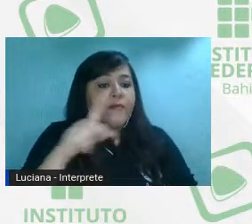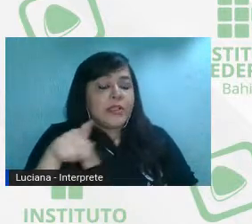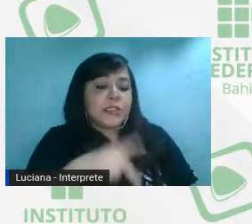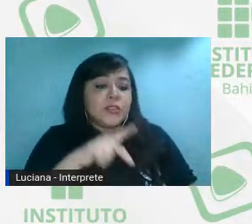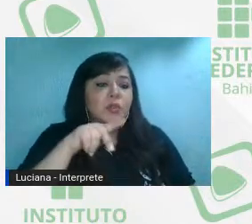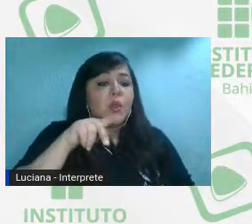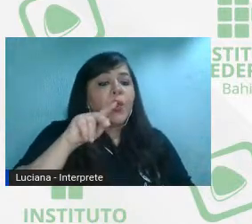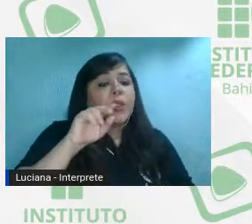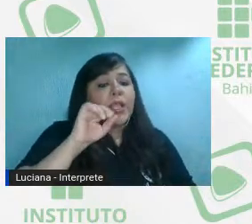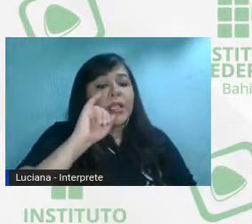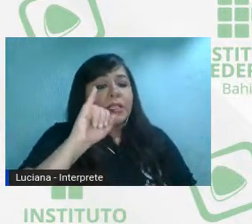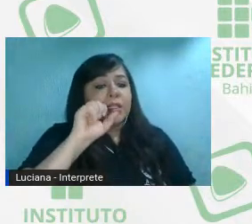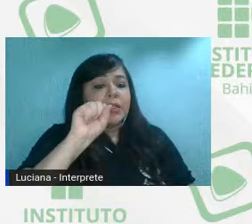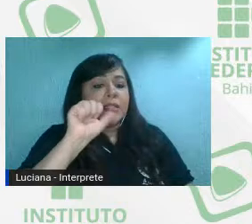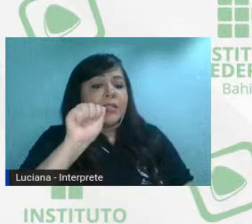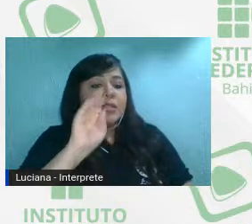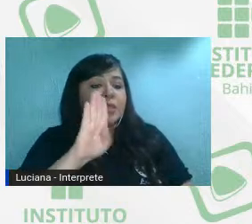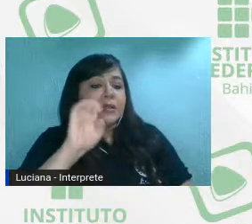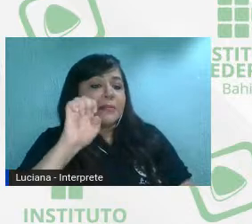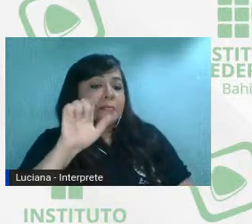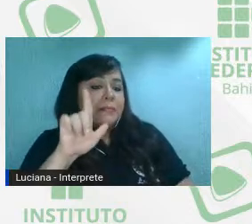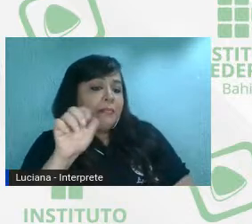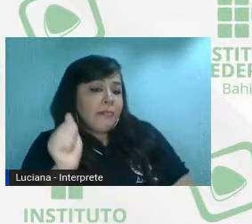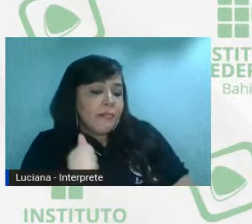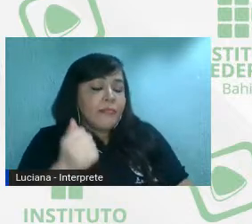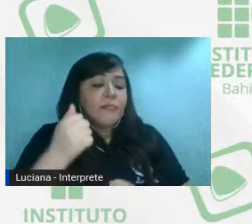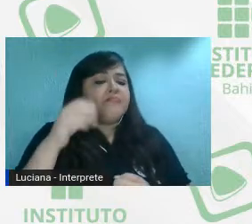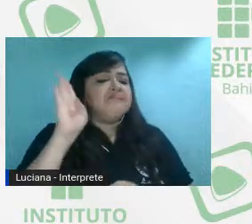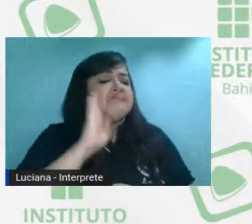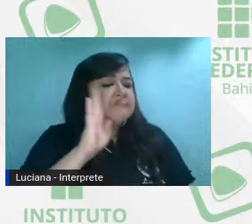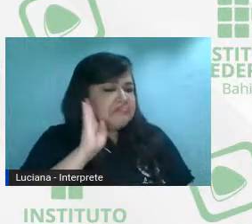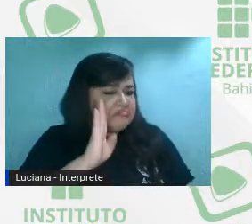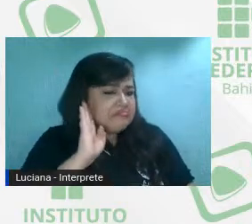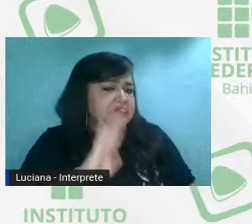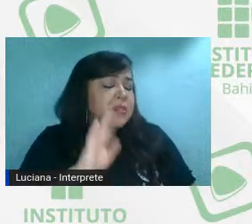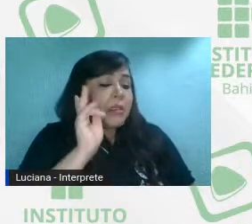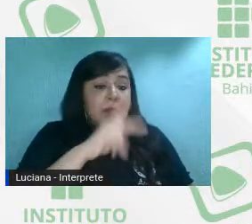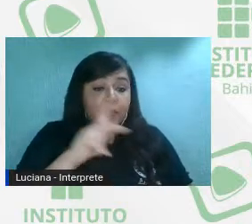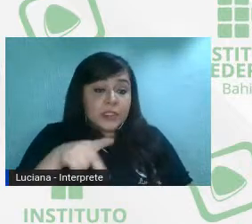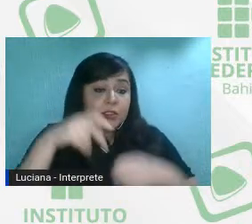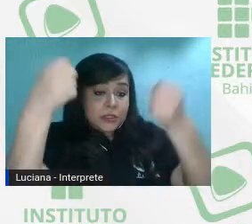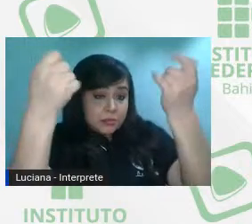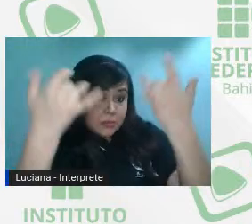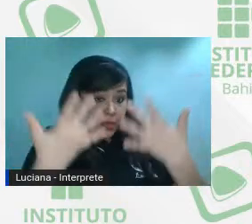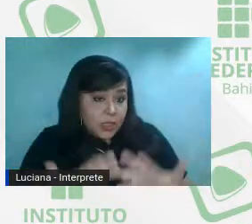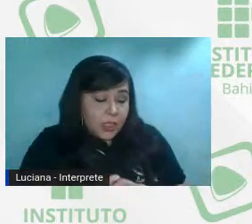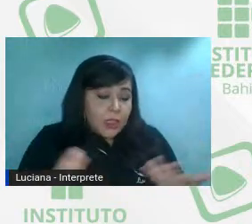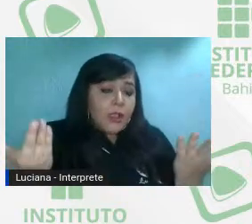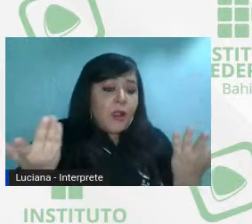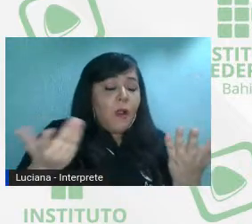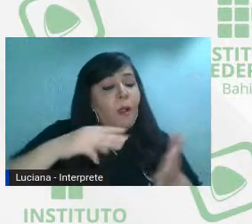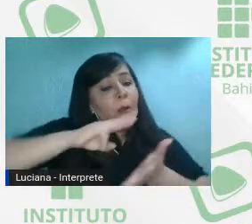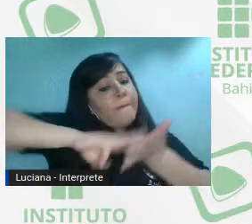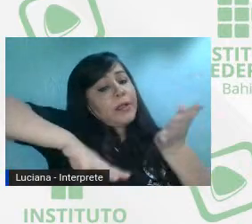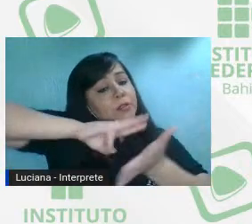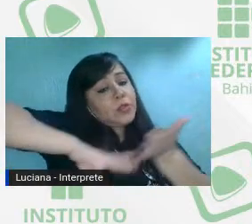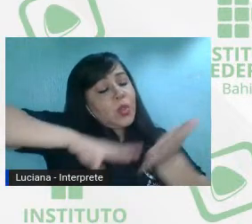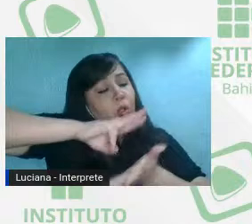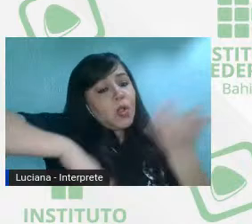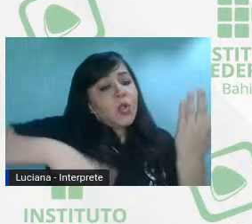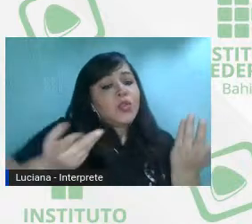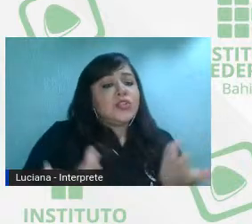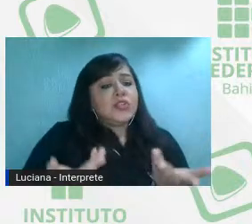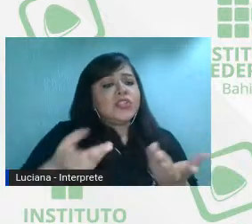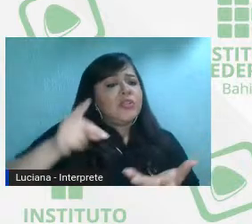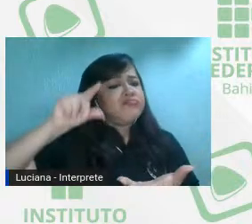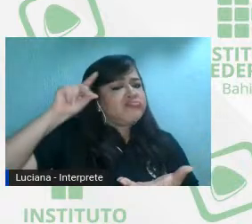ela falou sobre as metodologias ativas e como utilizar os jogos em sala